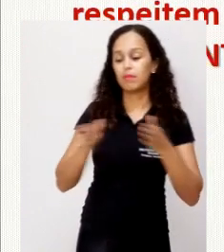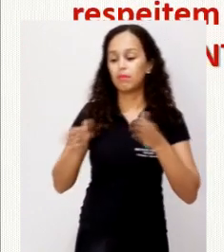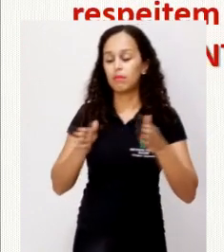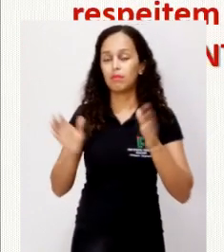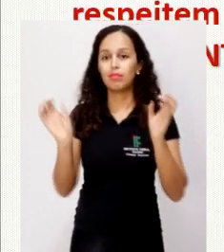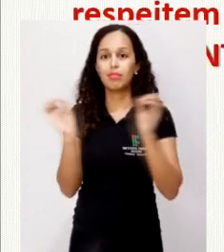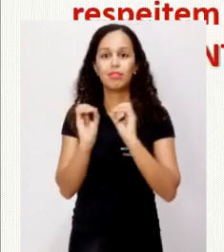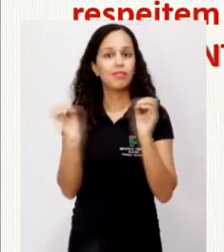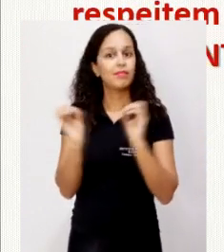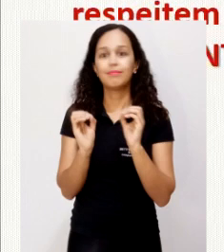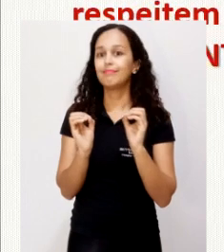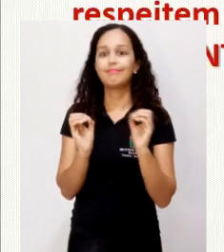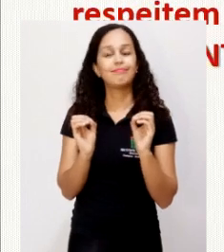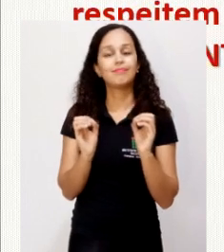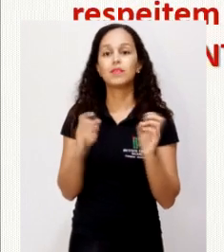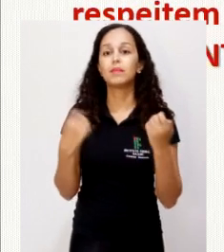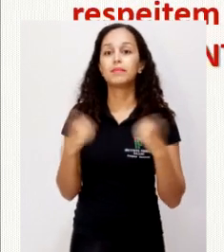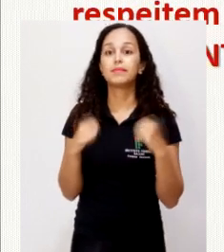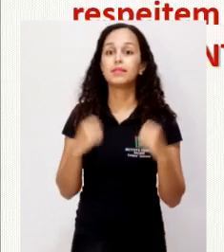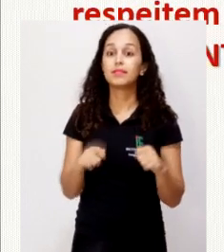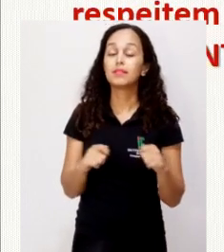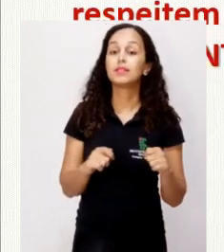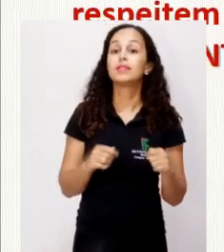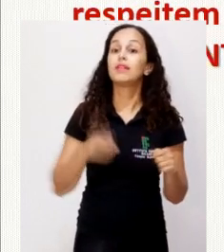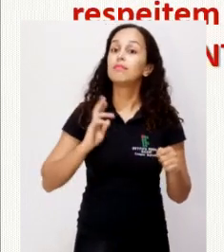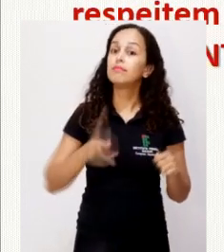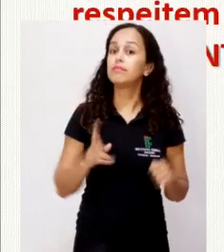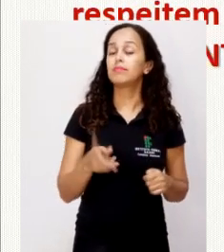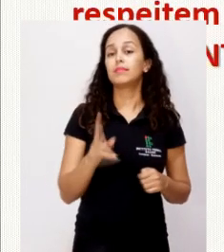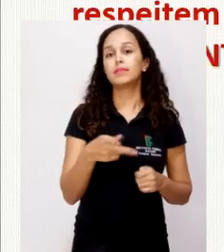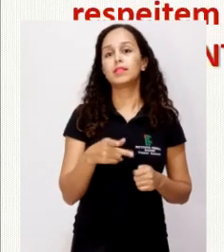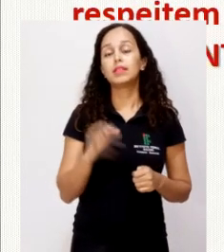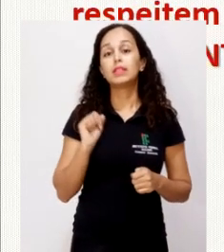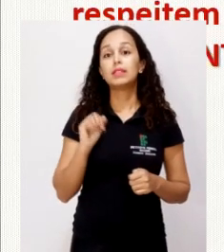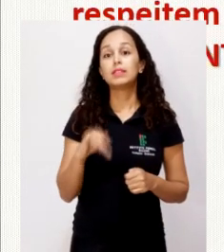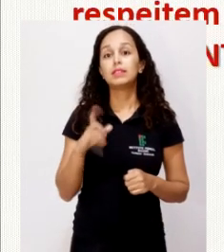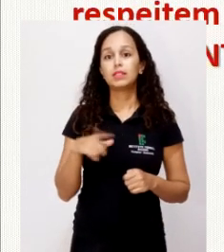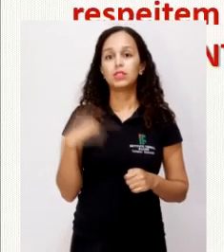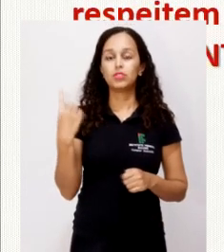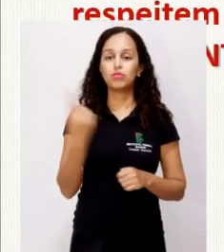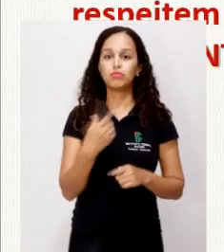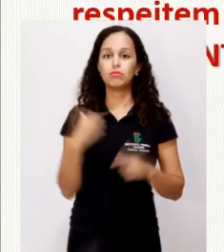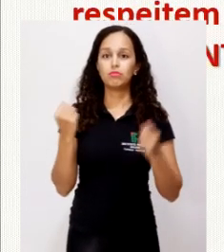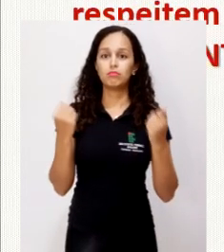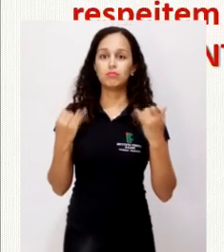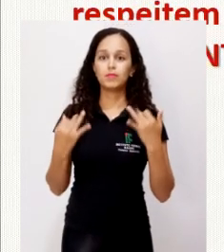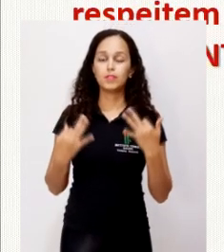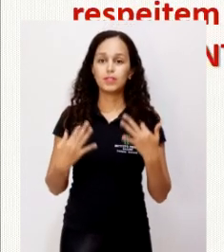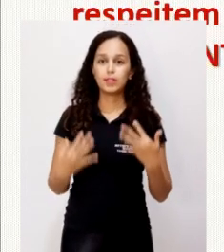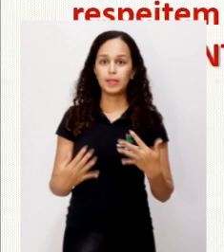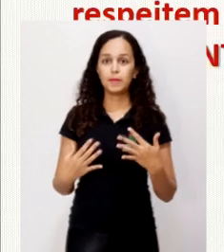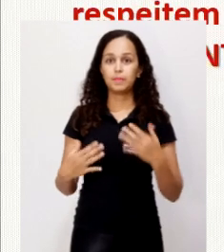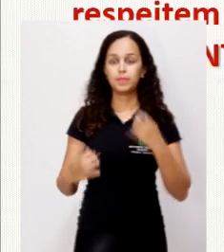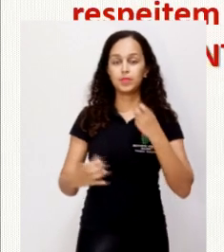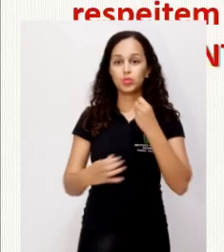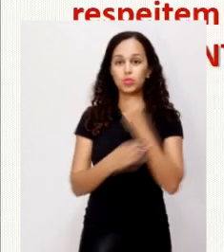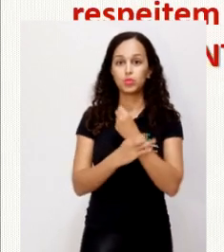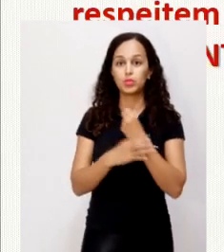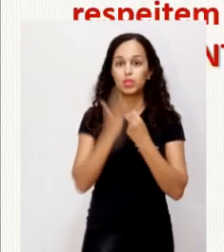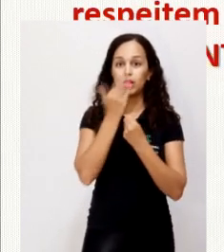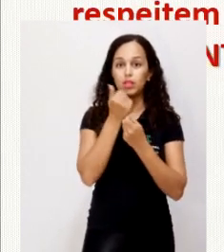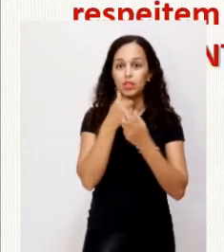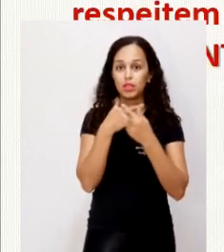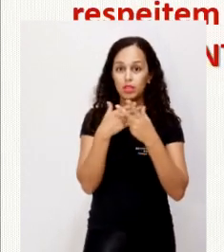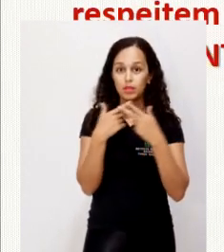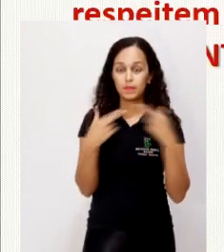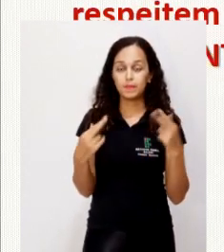se configura como segurança alimentar e nutricional. Se a gente for para um sentido mais amplo da segurança alimentar e